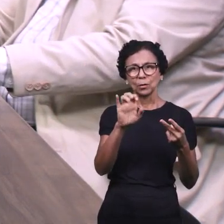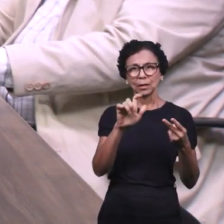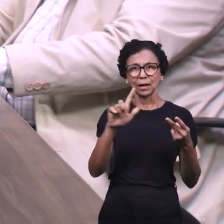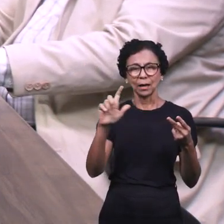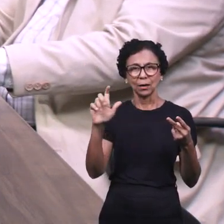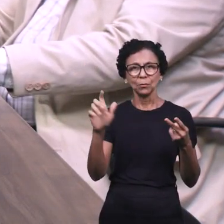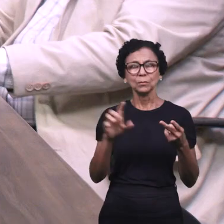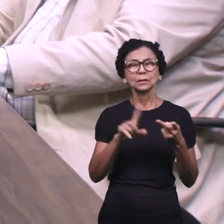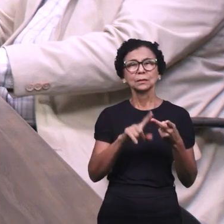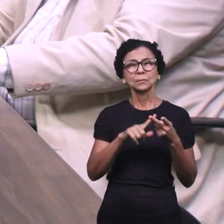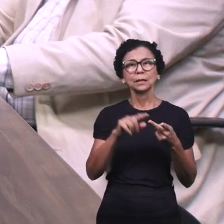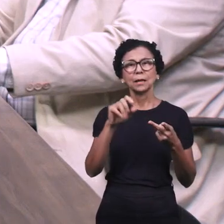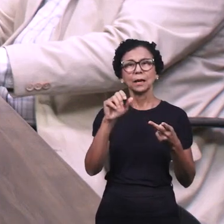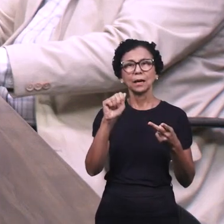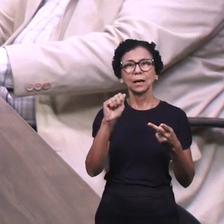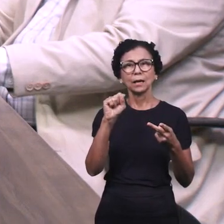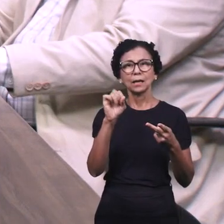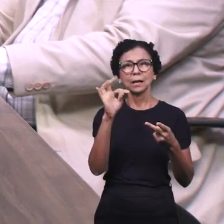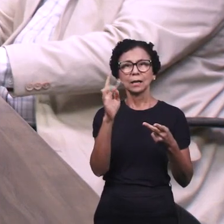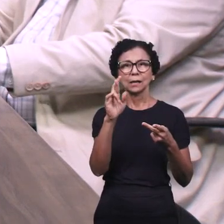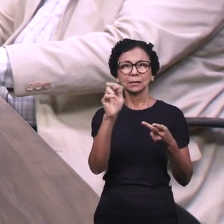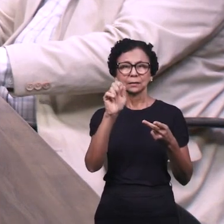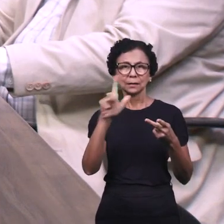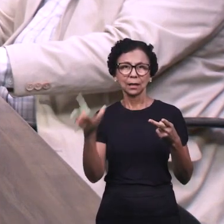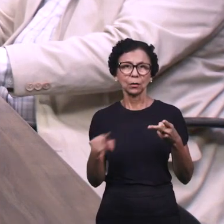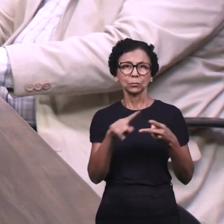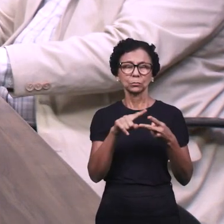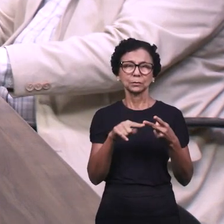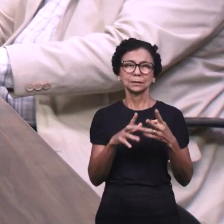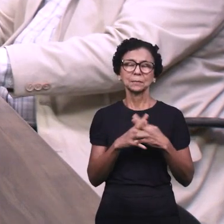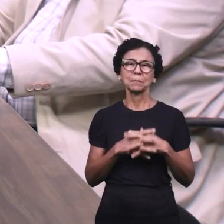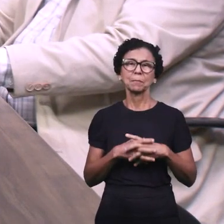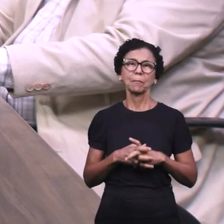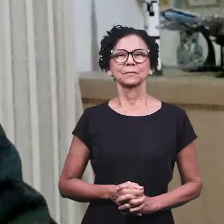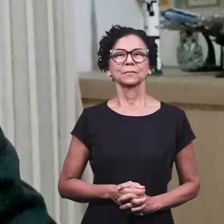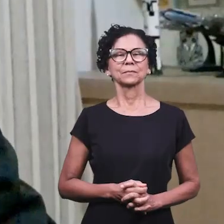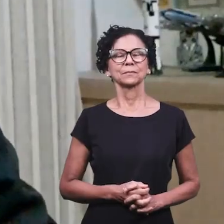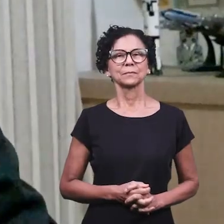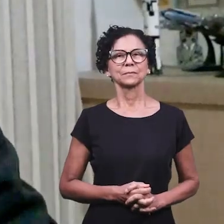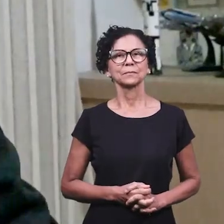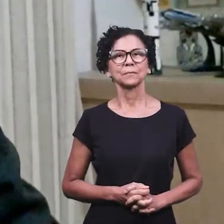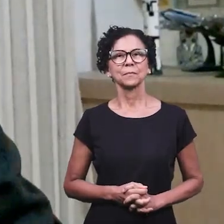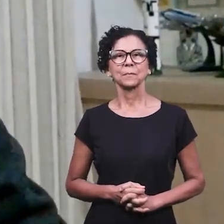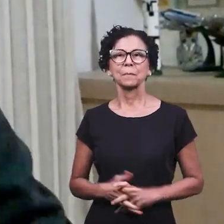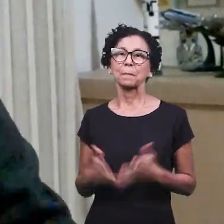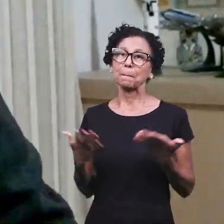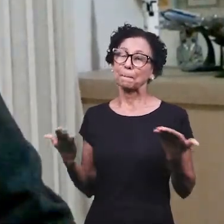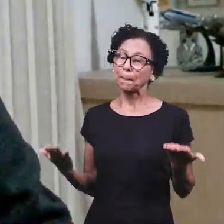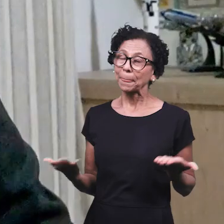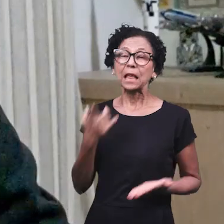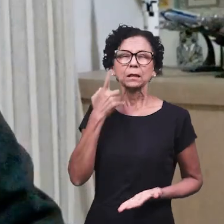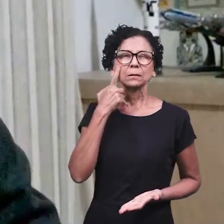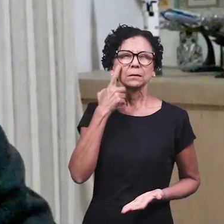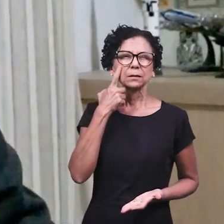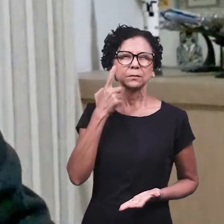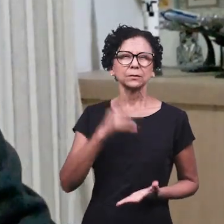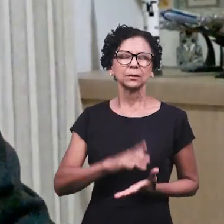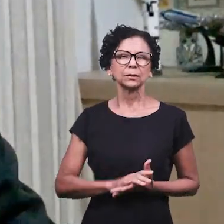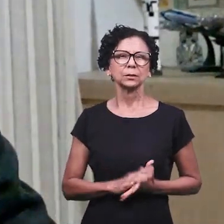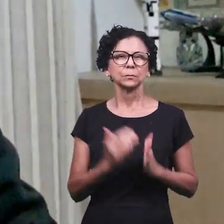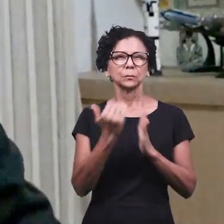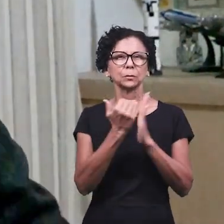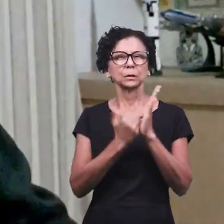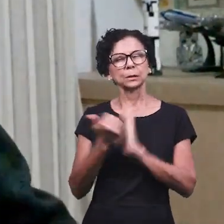austral. Por favor, o senhor possa fazer um comentário em relação a isso. Nós vimos no outro